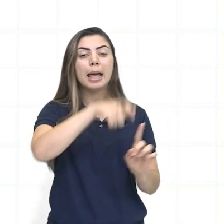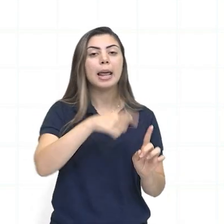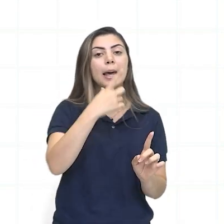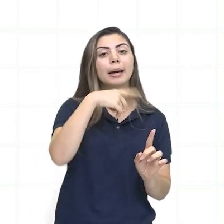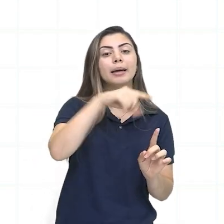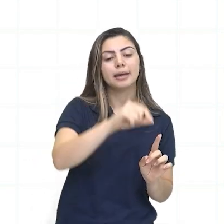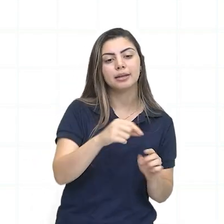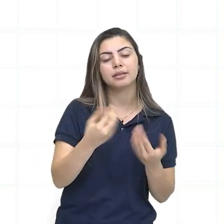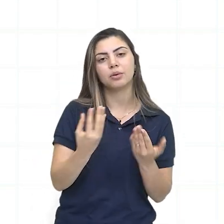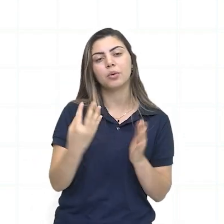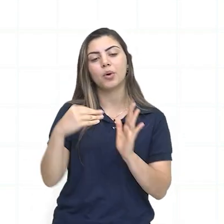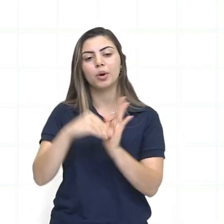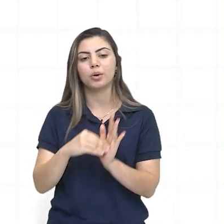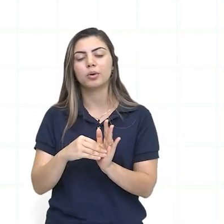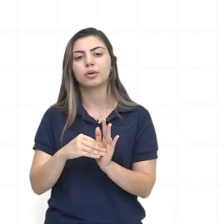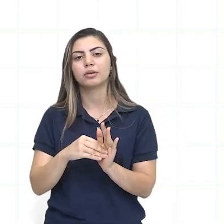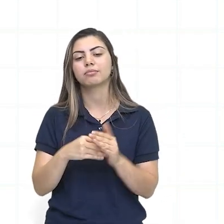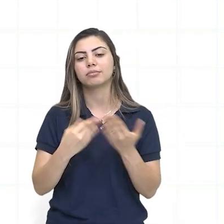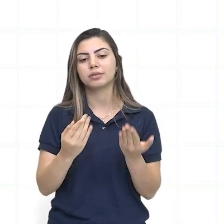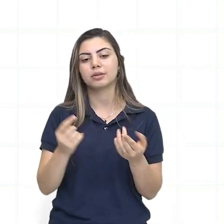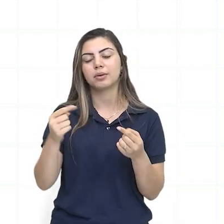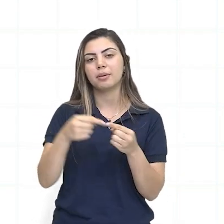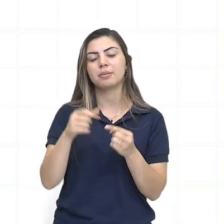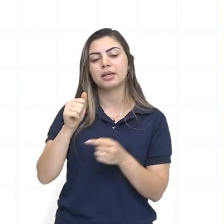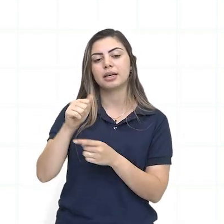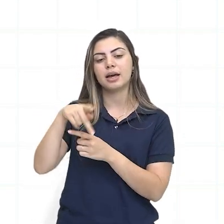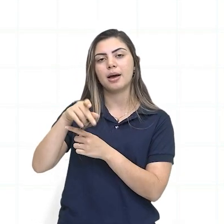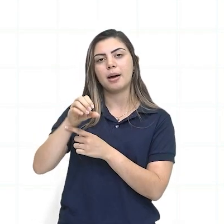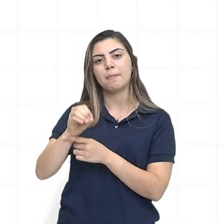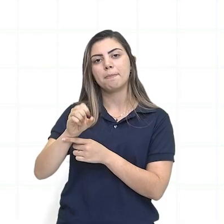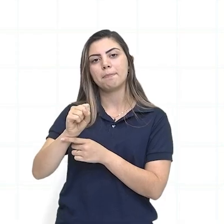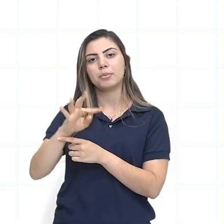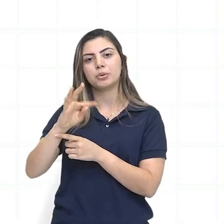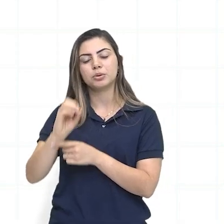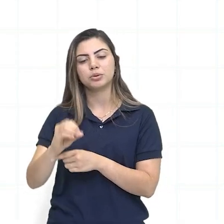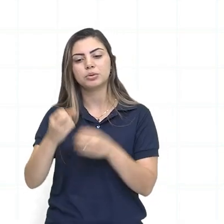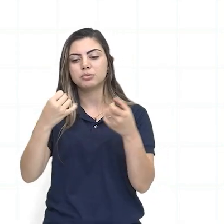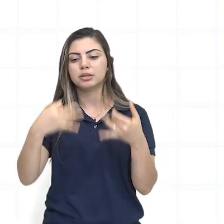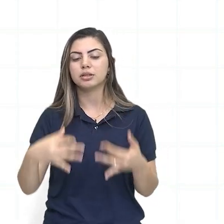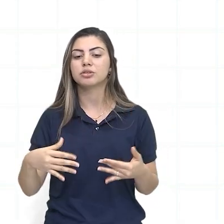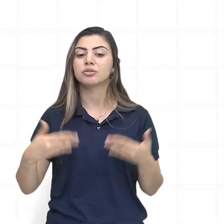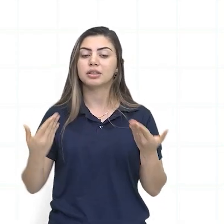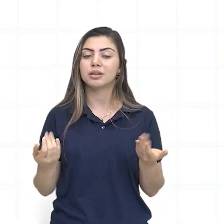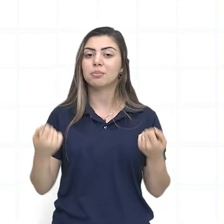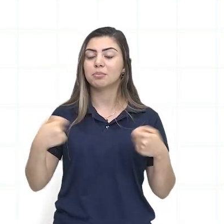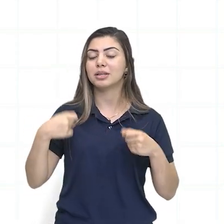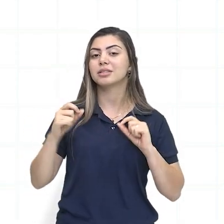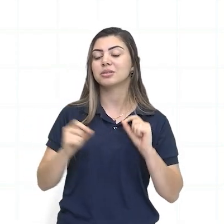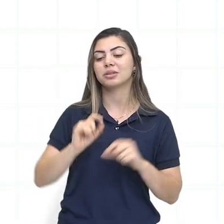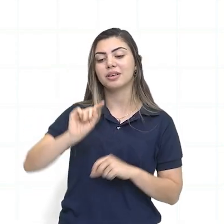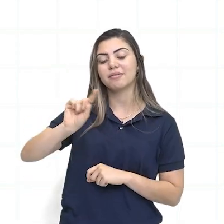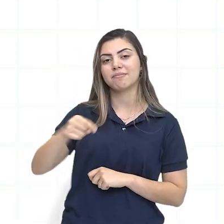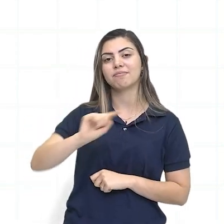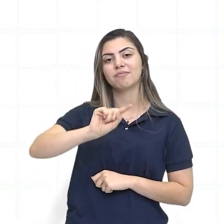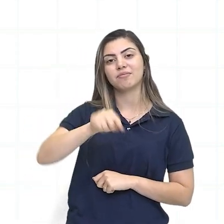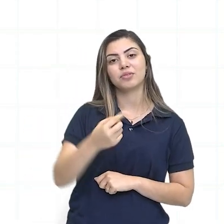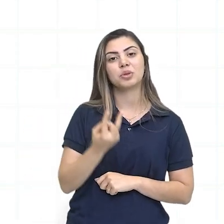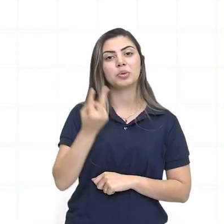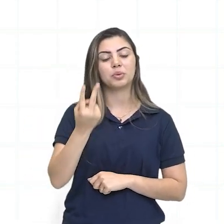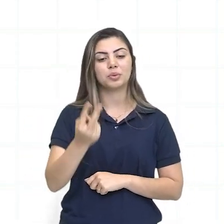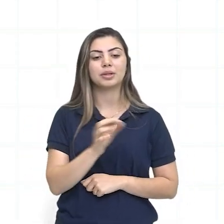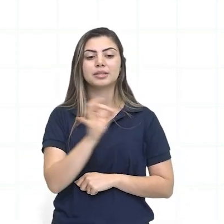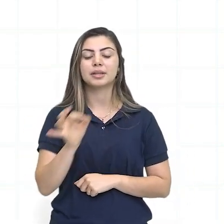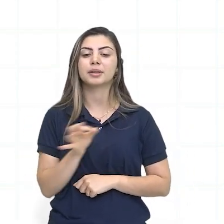explica junto de um nome é um aposto explicativo. E aí há necessidade de se colocar as vírgulas, certo?